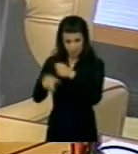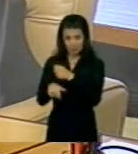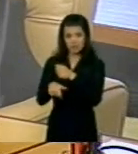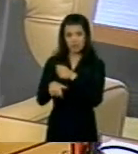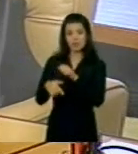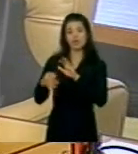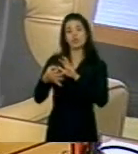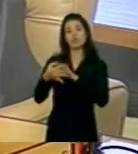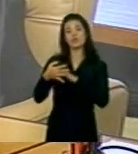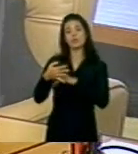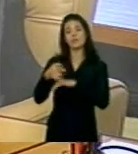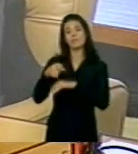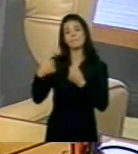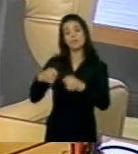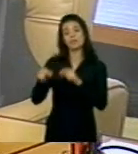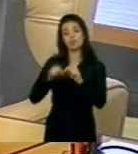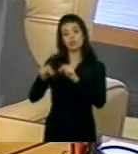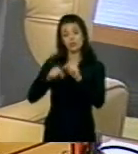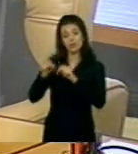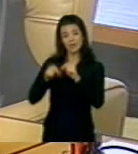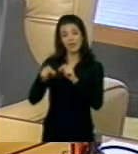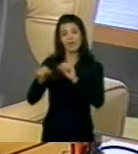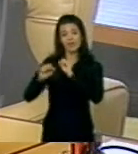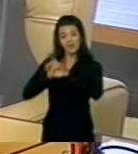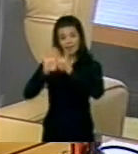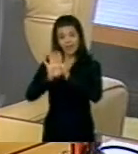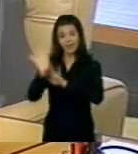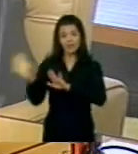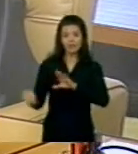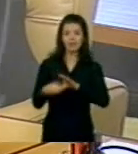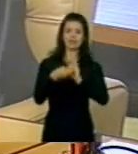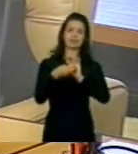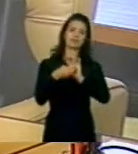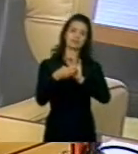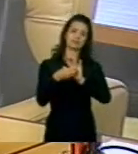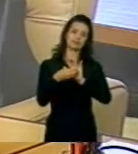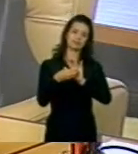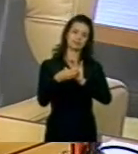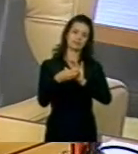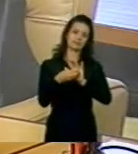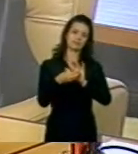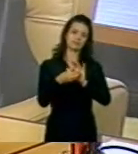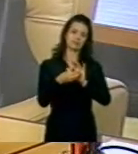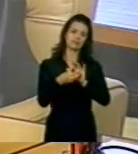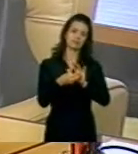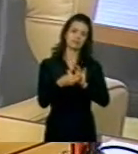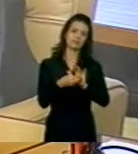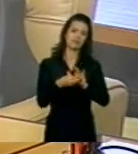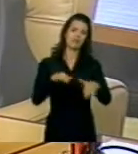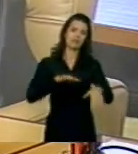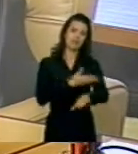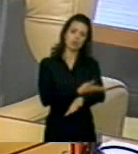argumento a maior e a de menos esteja efetivamente incluída no âmbito da normatividade da